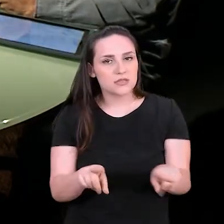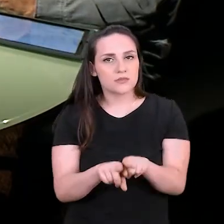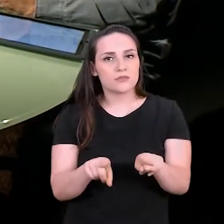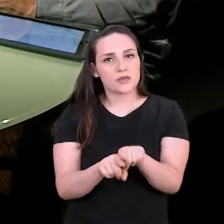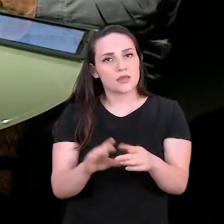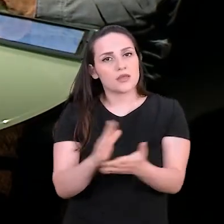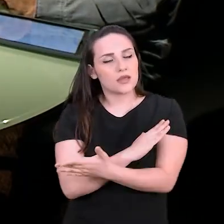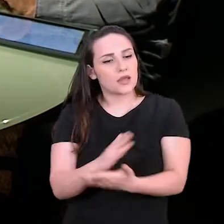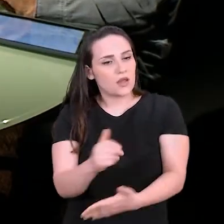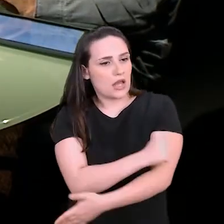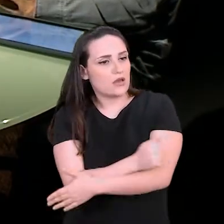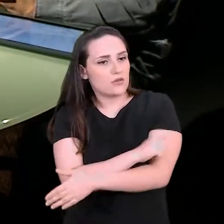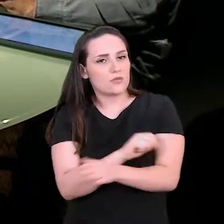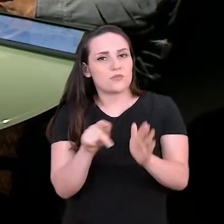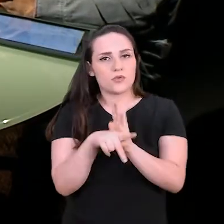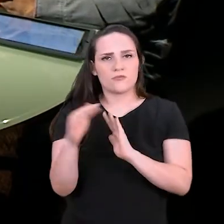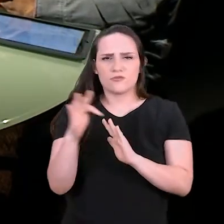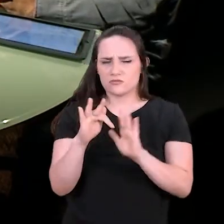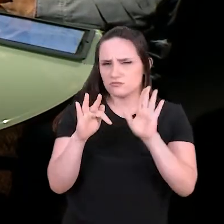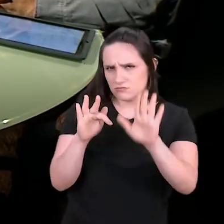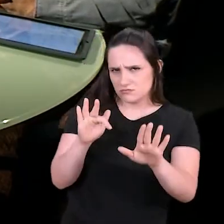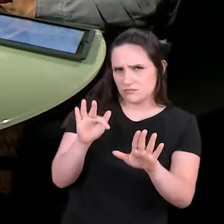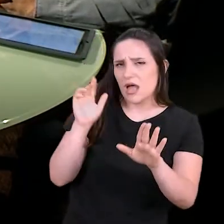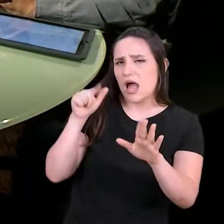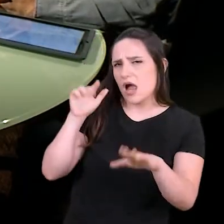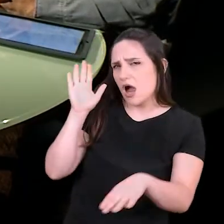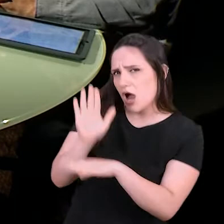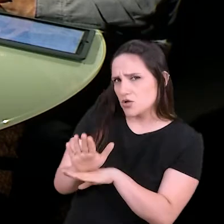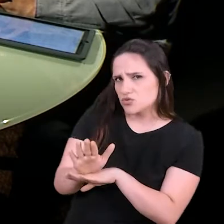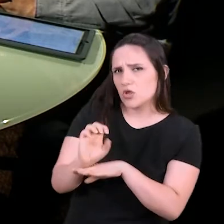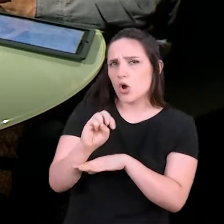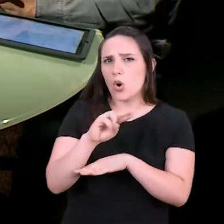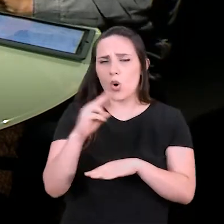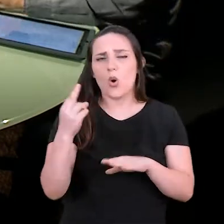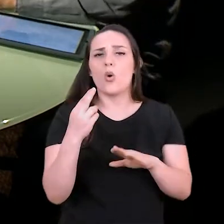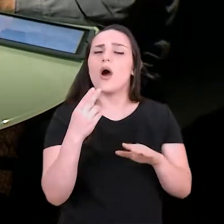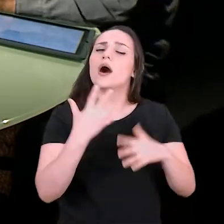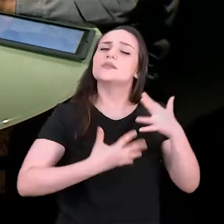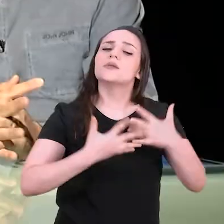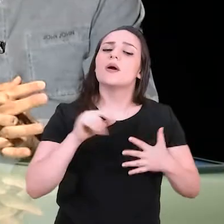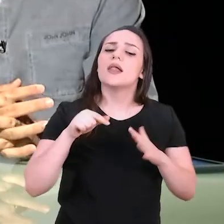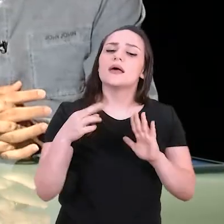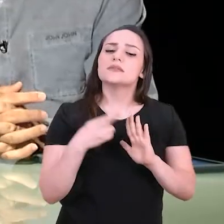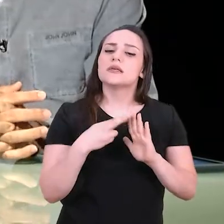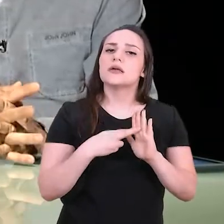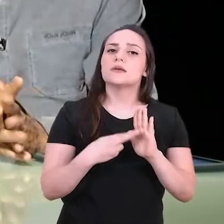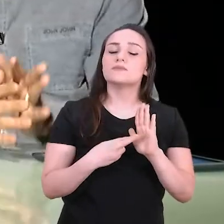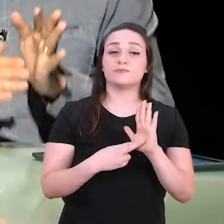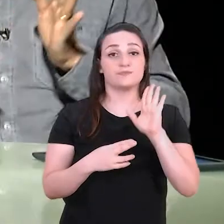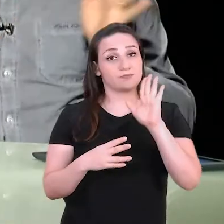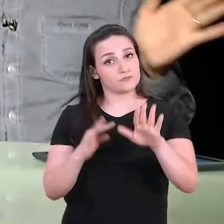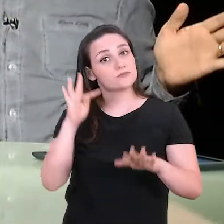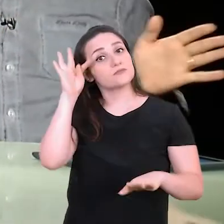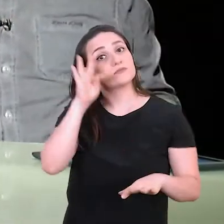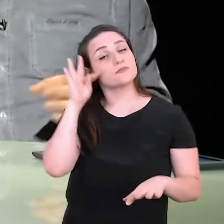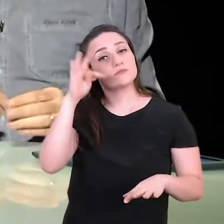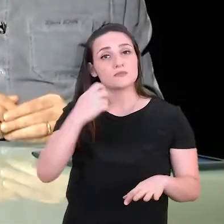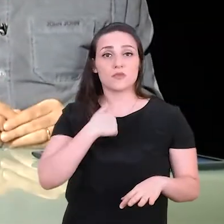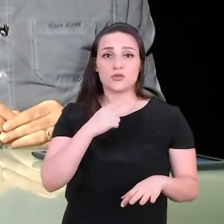graduação. Isso ajudou ou atrapalhou o andamento da pesquisa do senhor? Olha, Tiago, como eu tive um